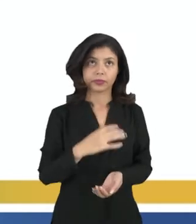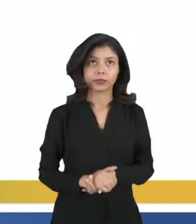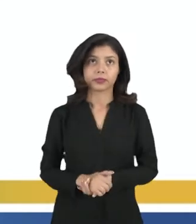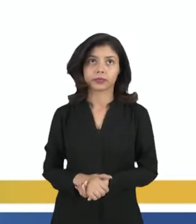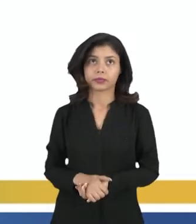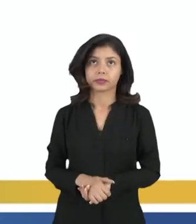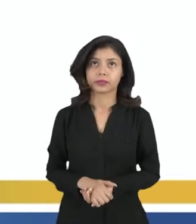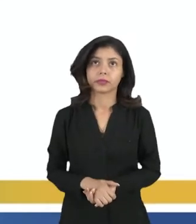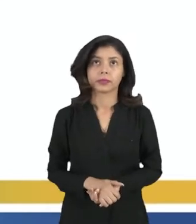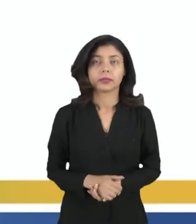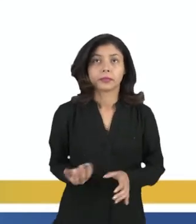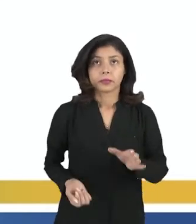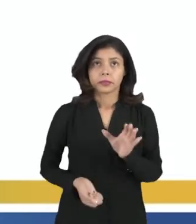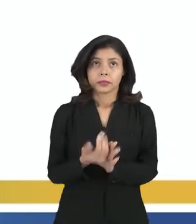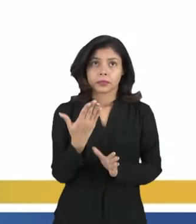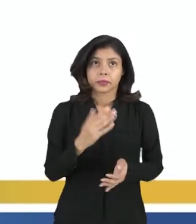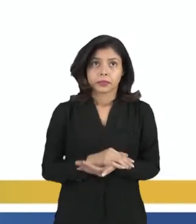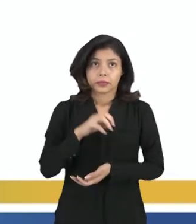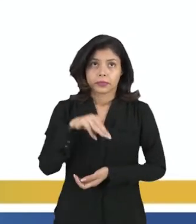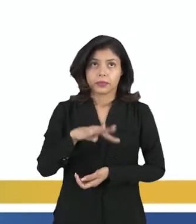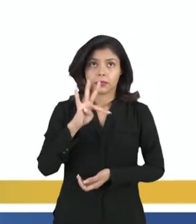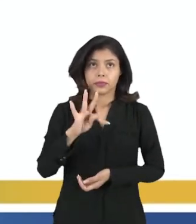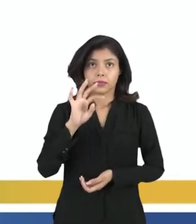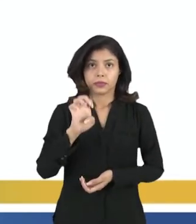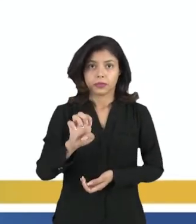nós temos a existência do